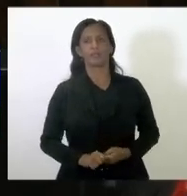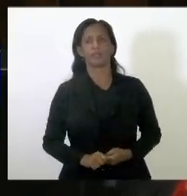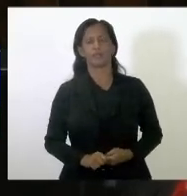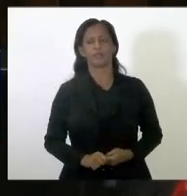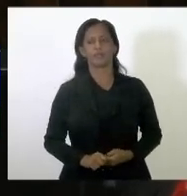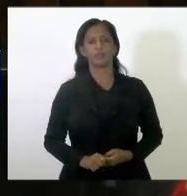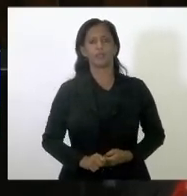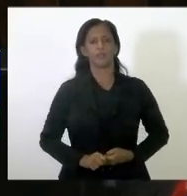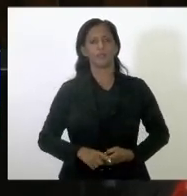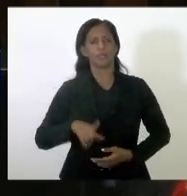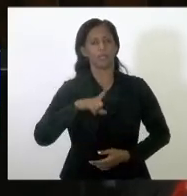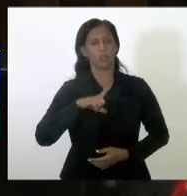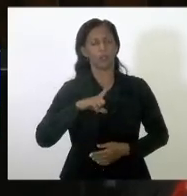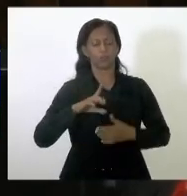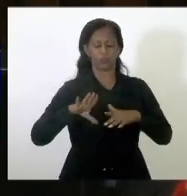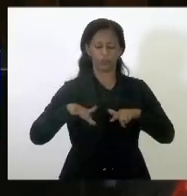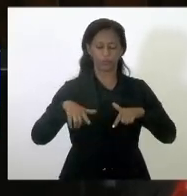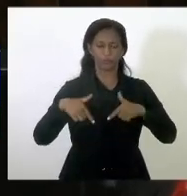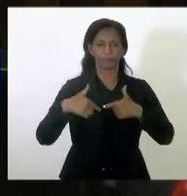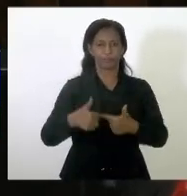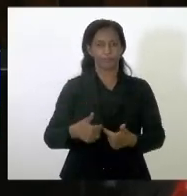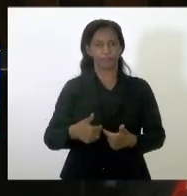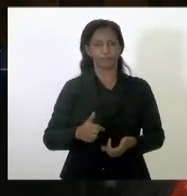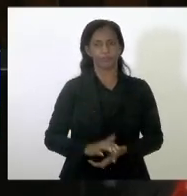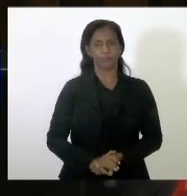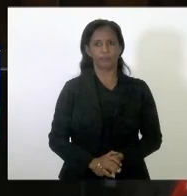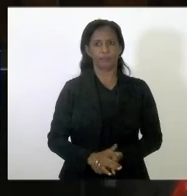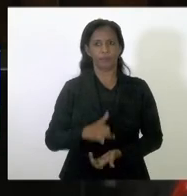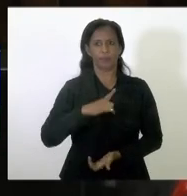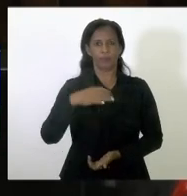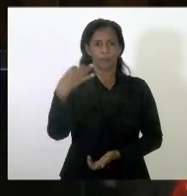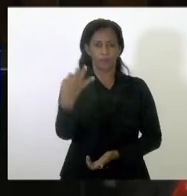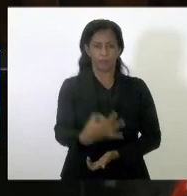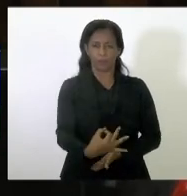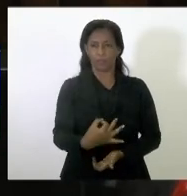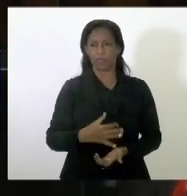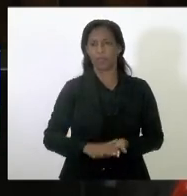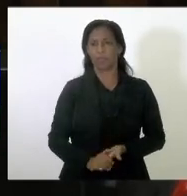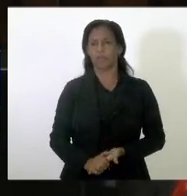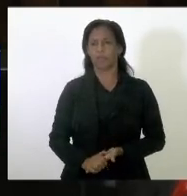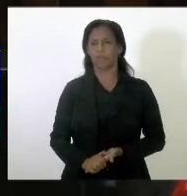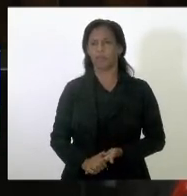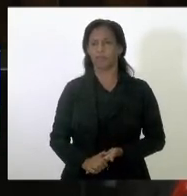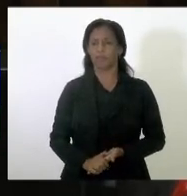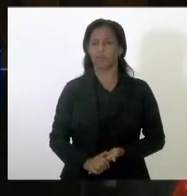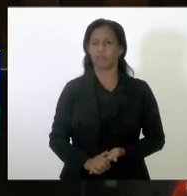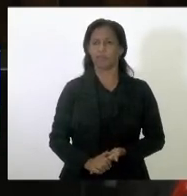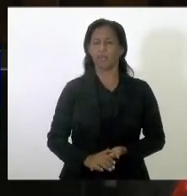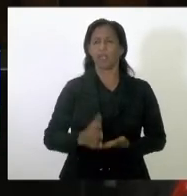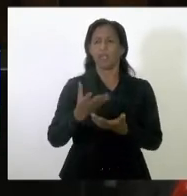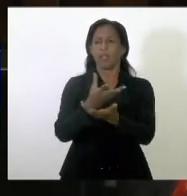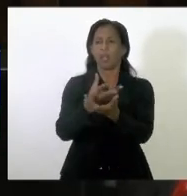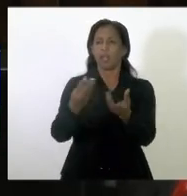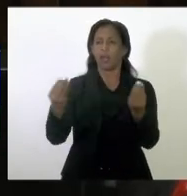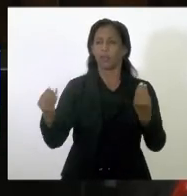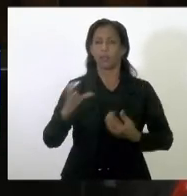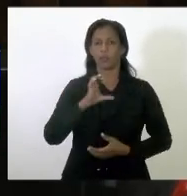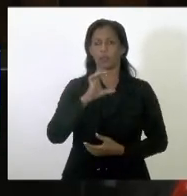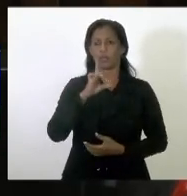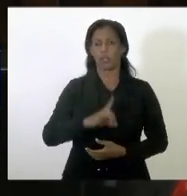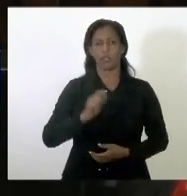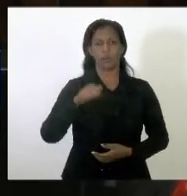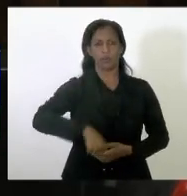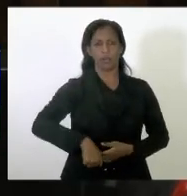tive uma atitude que tenho certeza que foi voz a muito cidadão aqui na cidade do Rio de